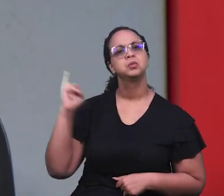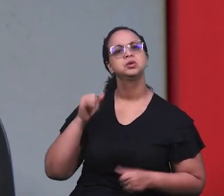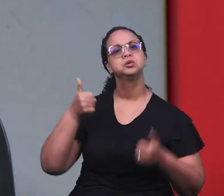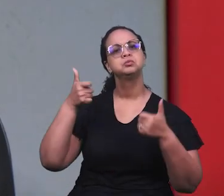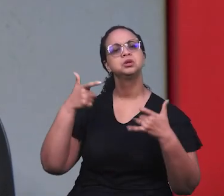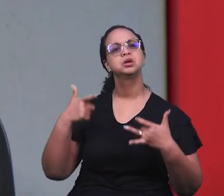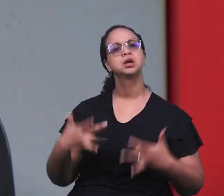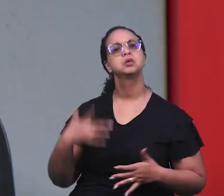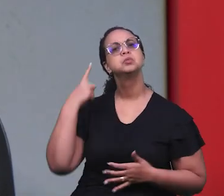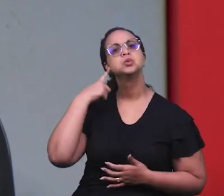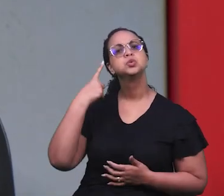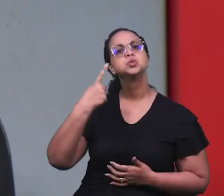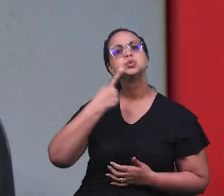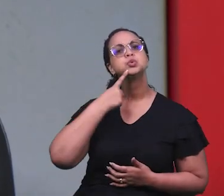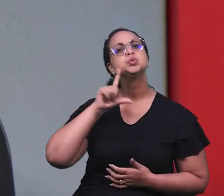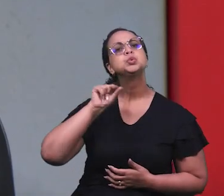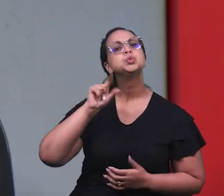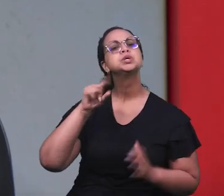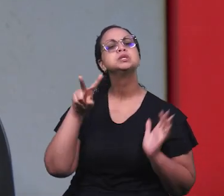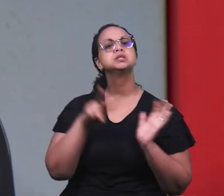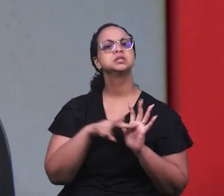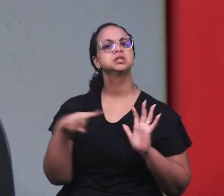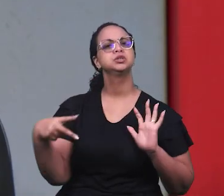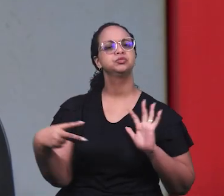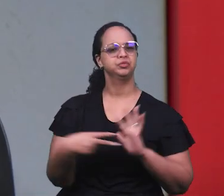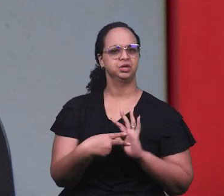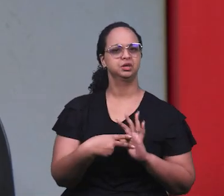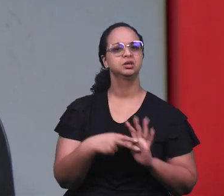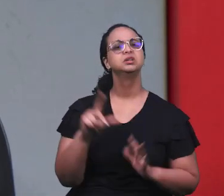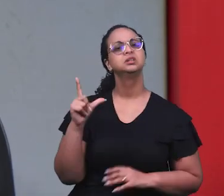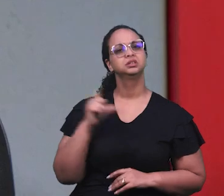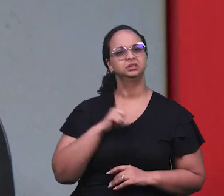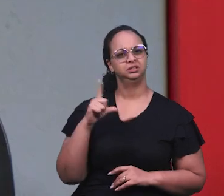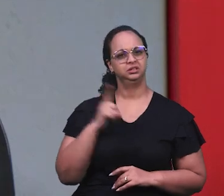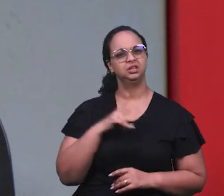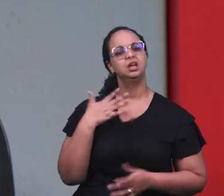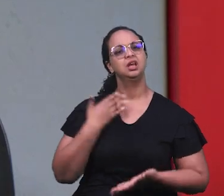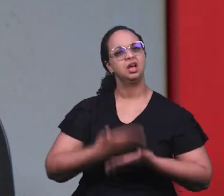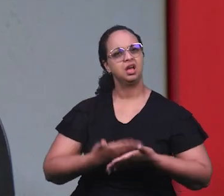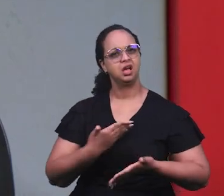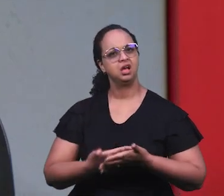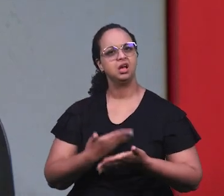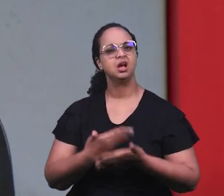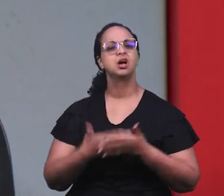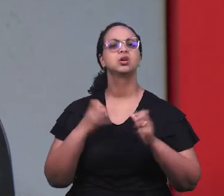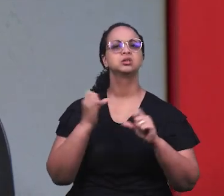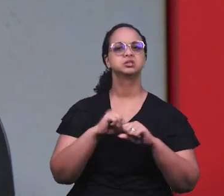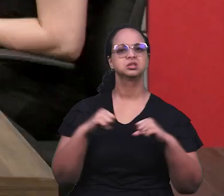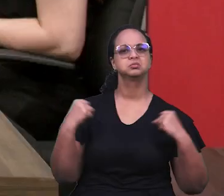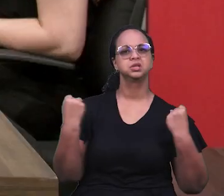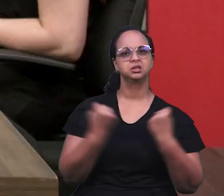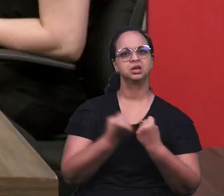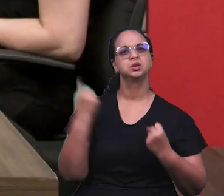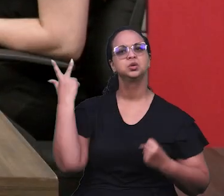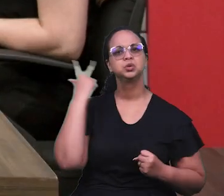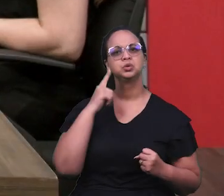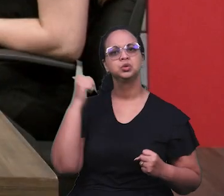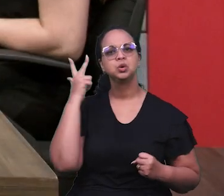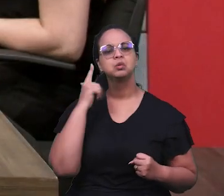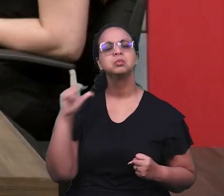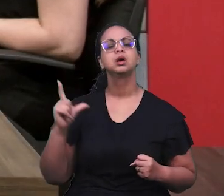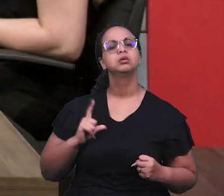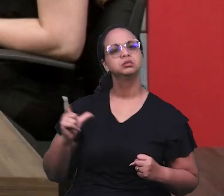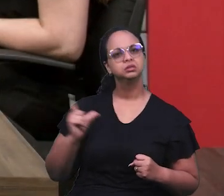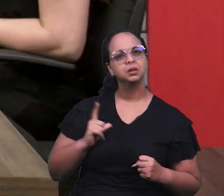para o surdo o que seria o batismo, o significado que tem. Nós temos as aulas no seminário que acontece normalmente, né, quando fala